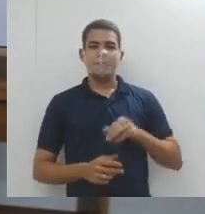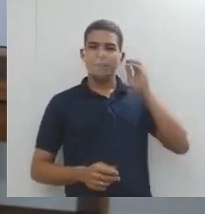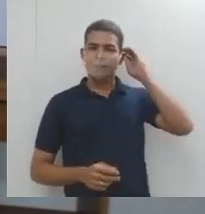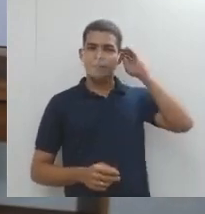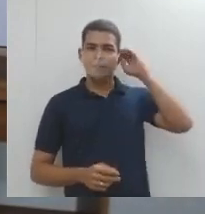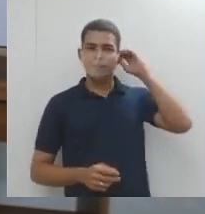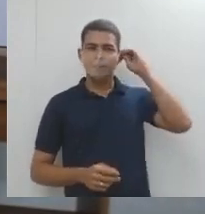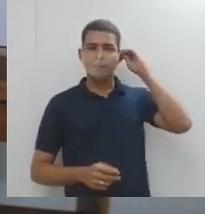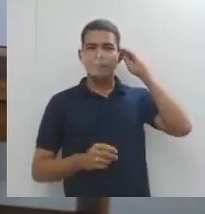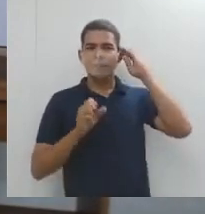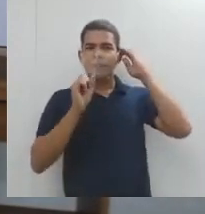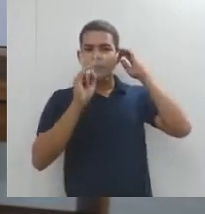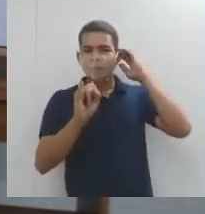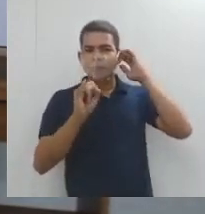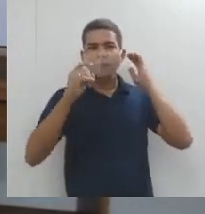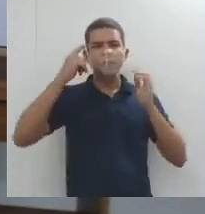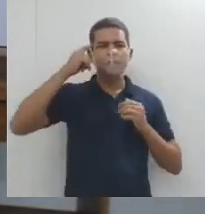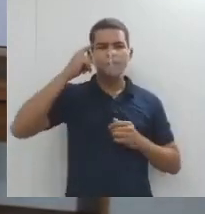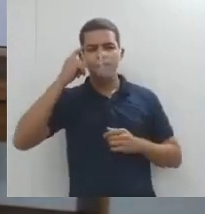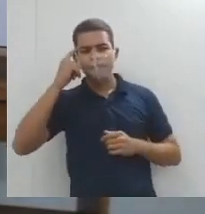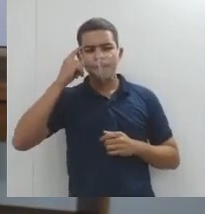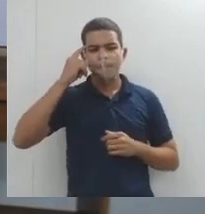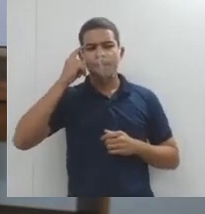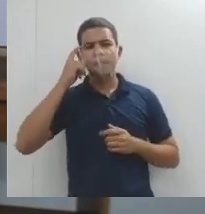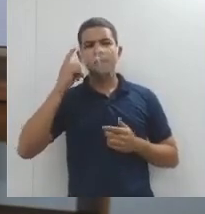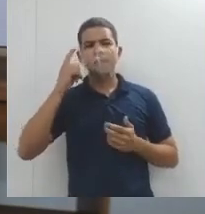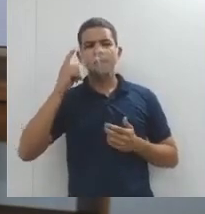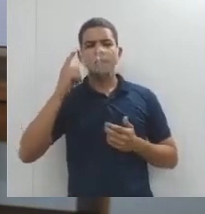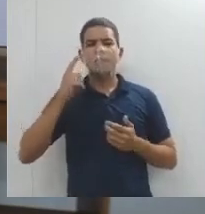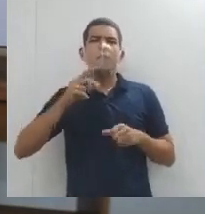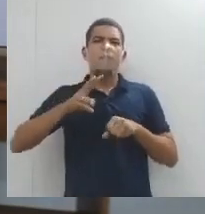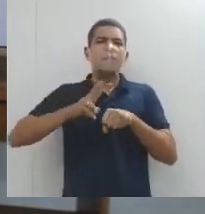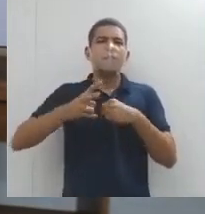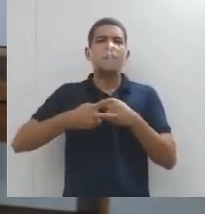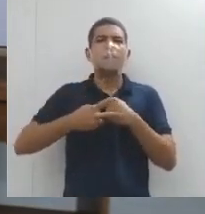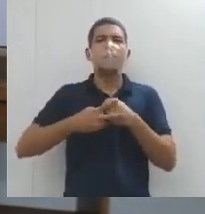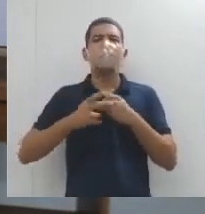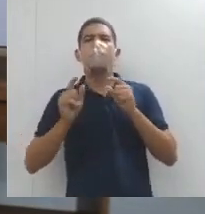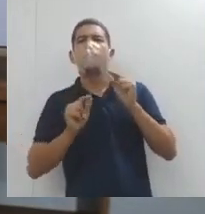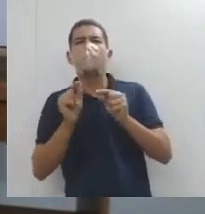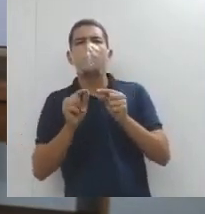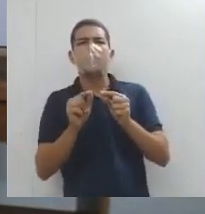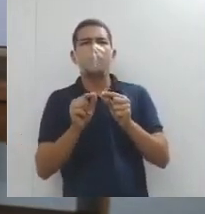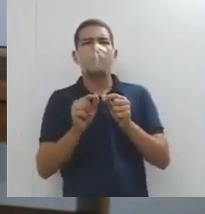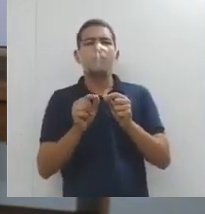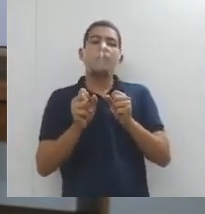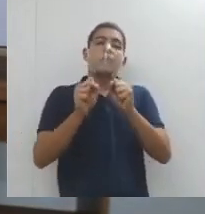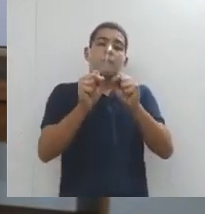Se alguém tem dúvida, em relação ao que é um verbo, você